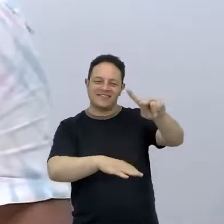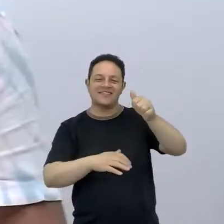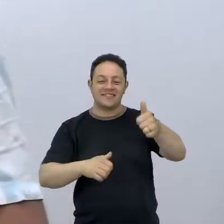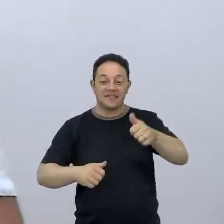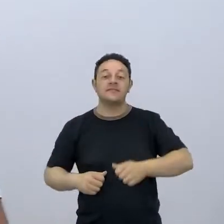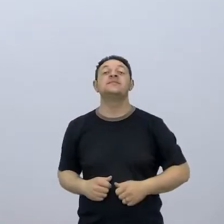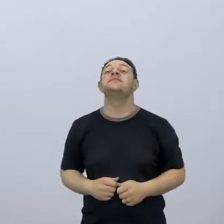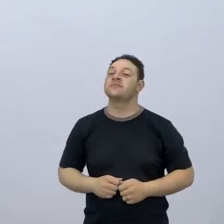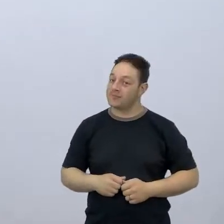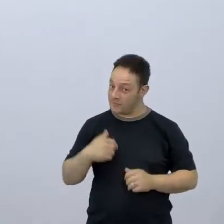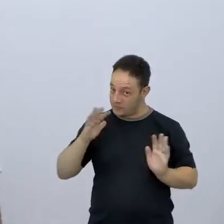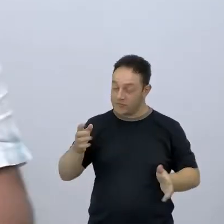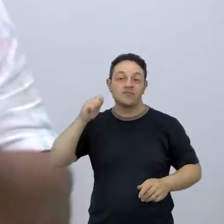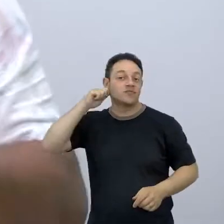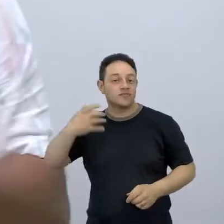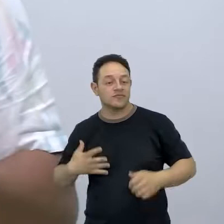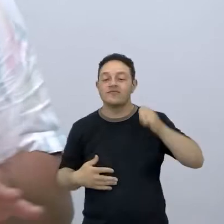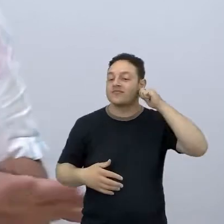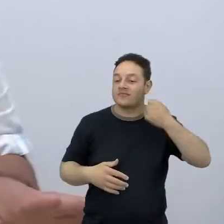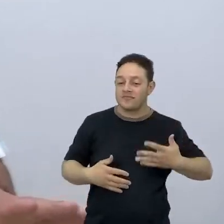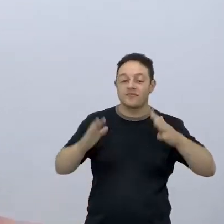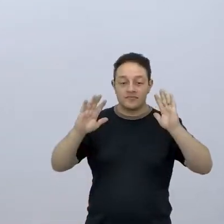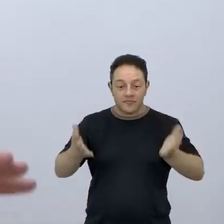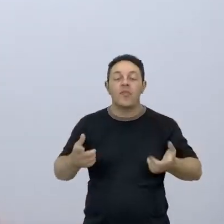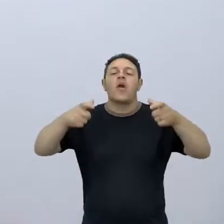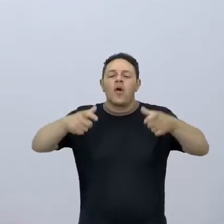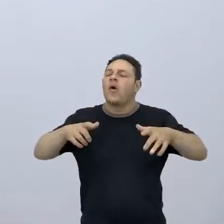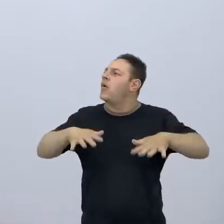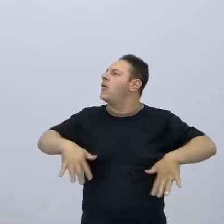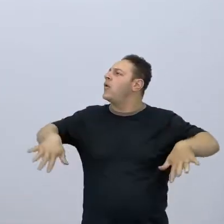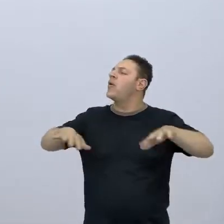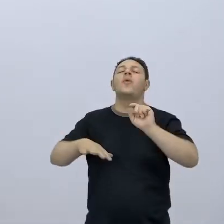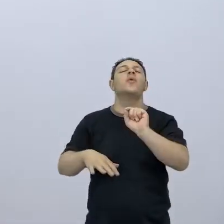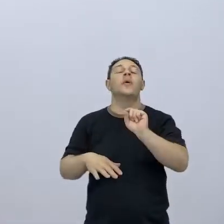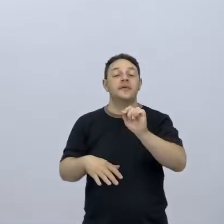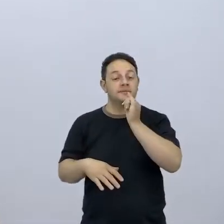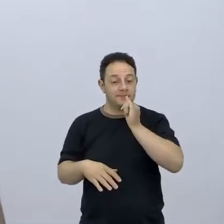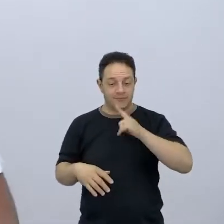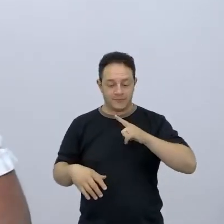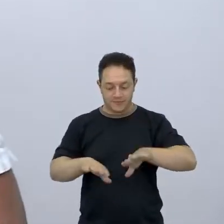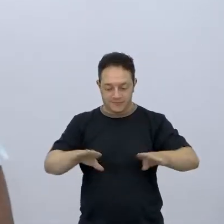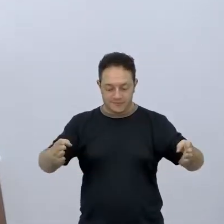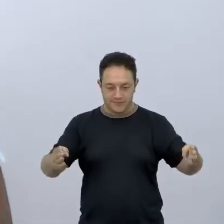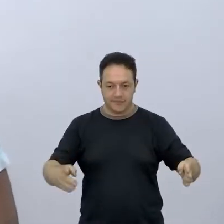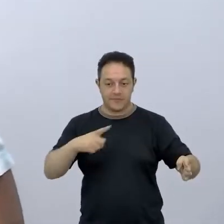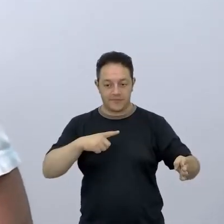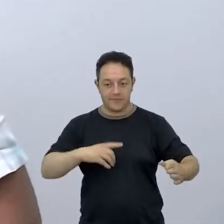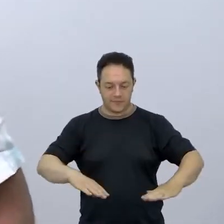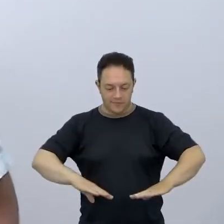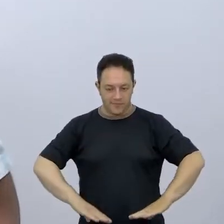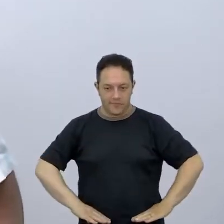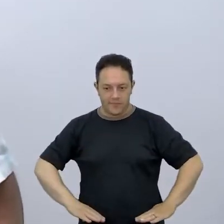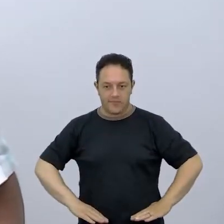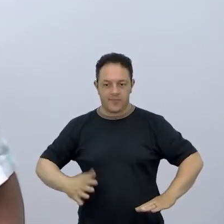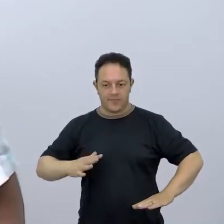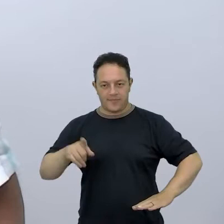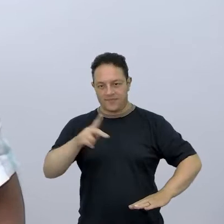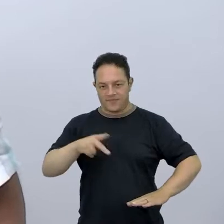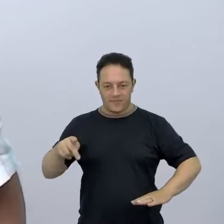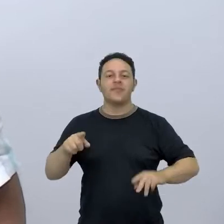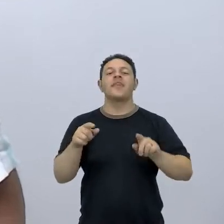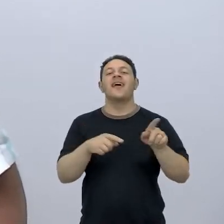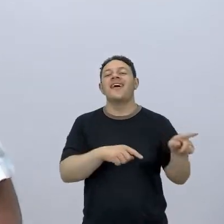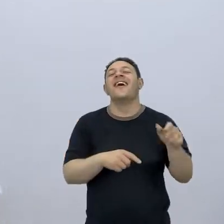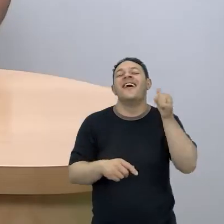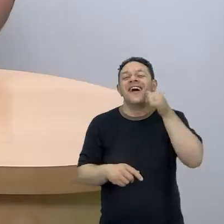bom? A gente já fez a autodescrição. Vamos fazer a autodescrição do ambiente. A gente traz uma bancada aqui, uma bancada que tá na altura da minha cintura. Tá, no meu tá quase